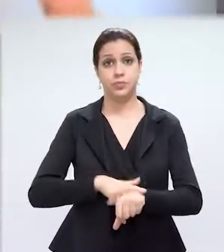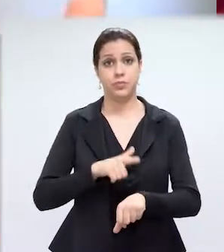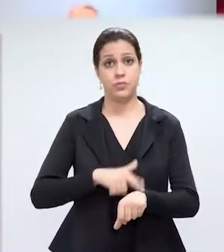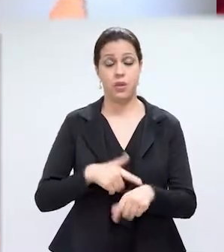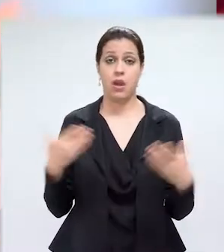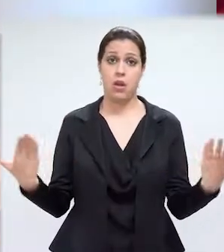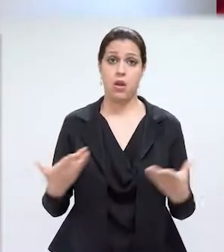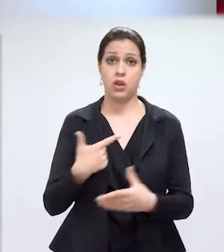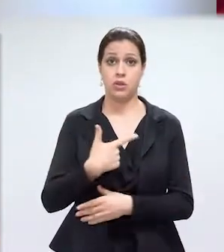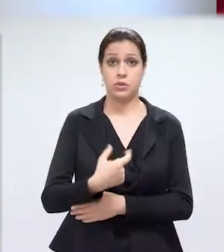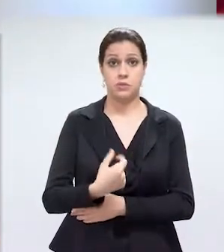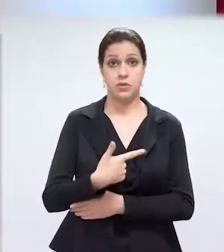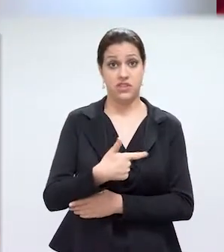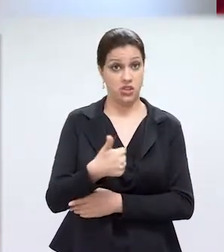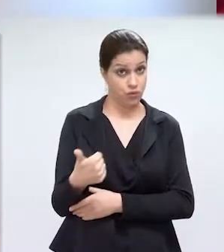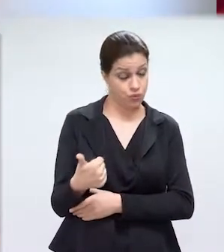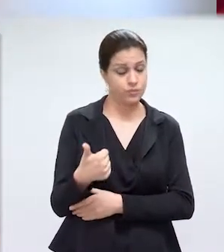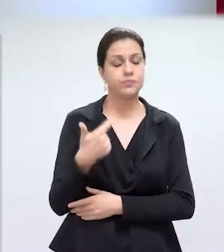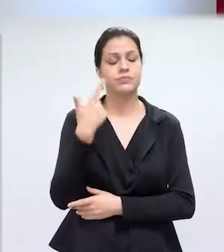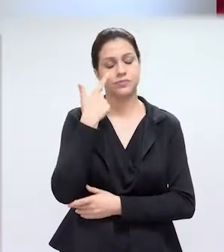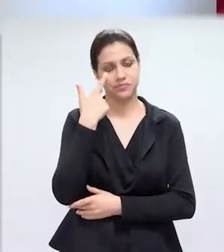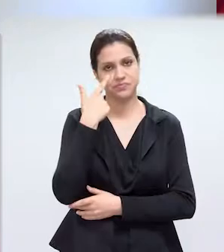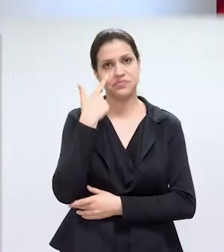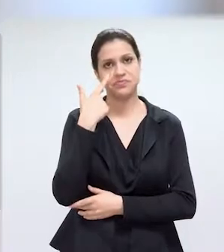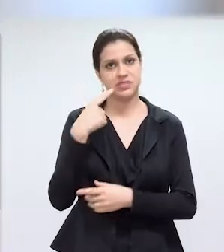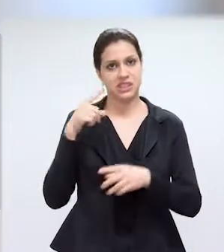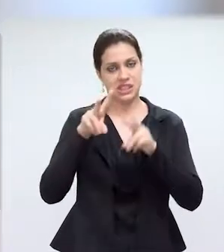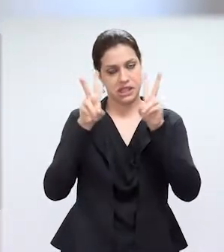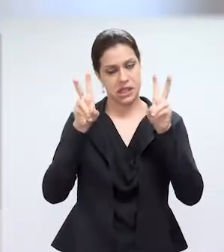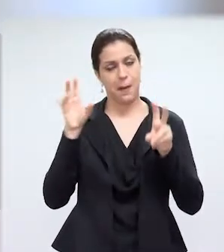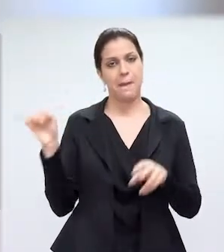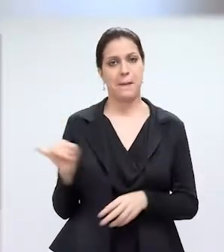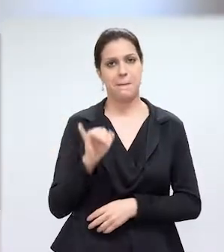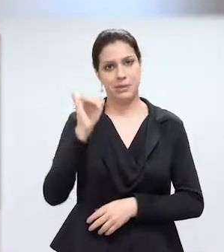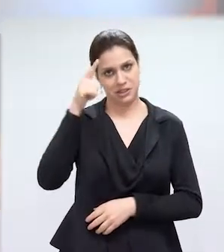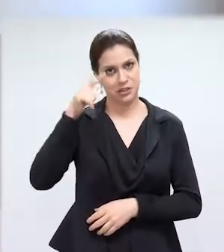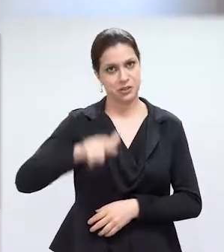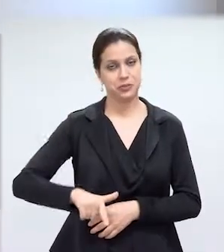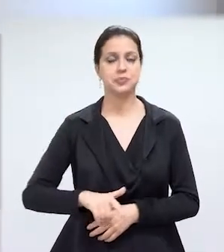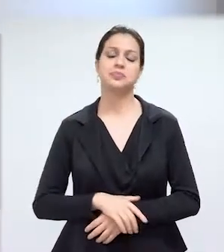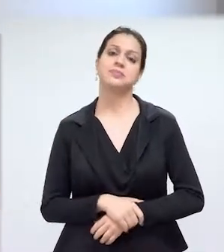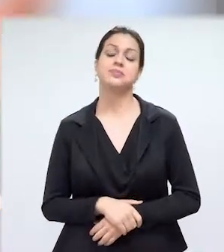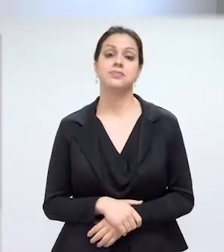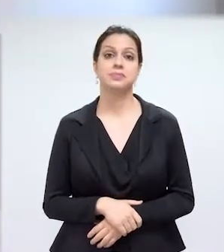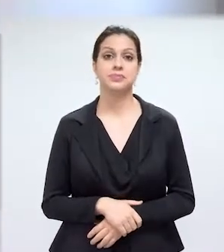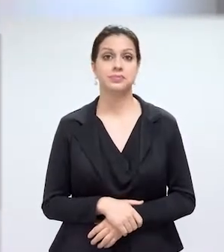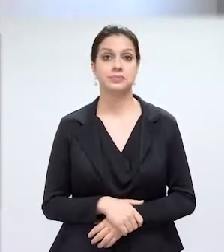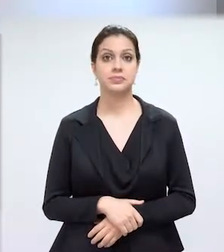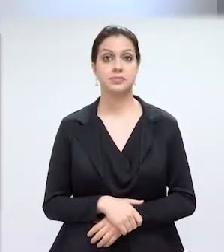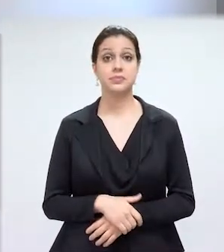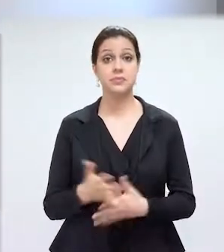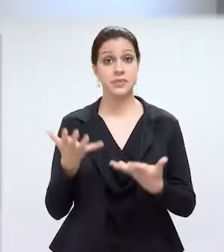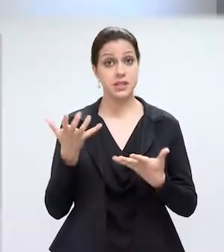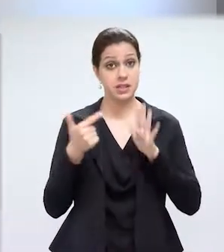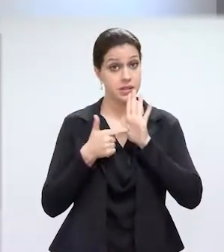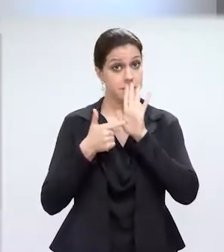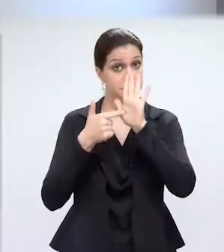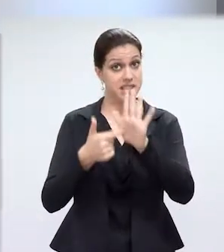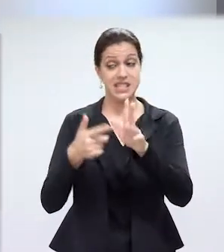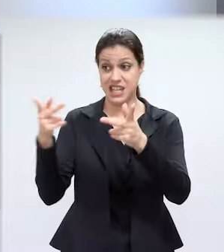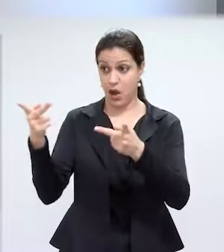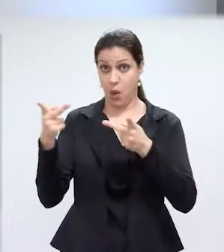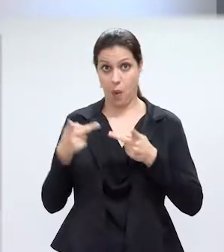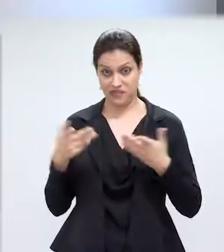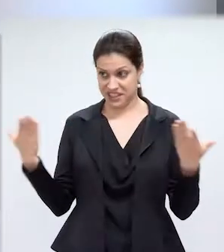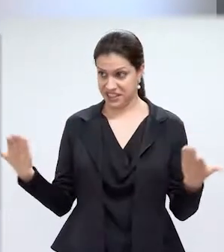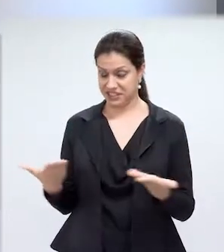novos momentos, enfim, com a chegada de 2021, vamos debater esse tema tão importante mais uma vez, porque vale a pena.